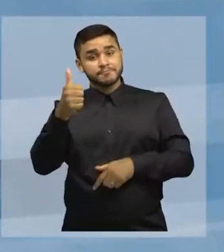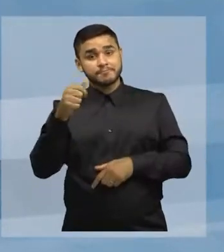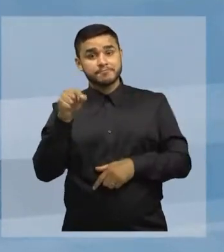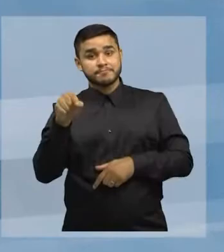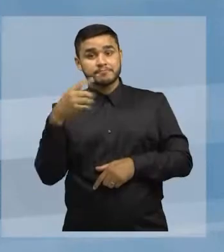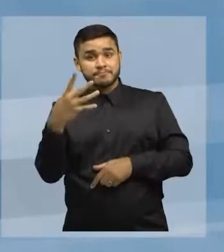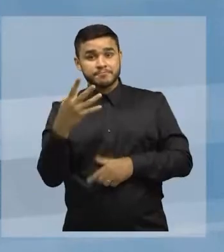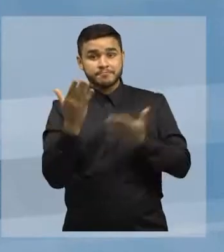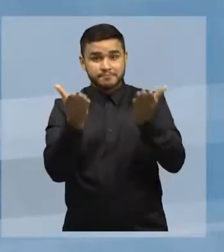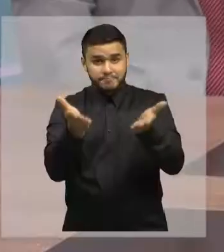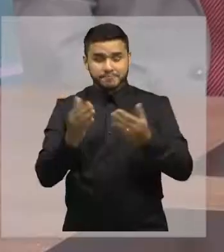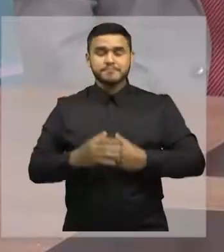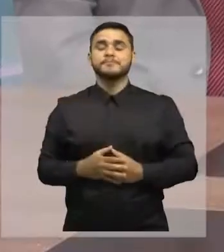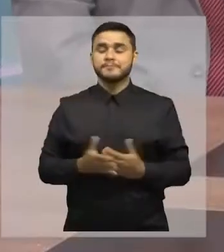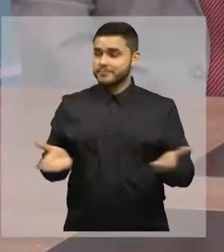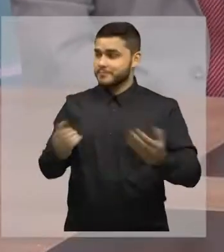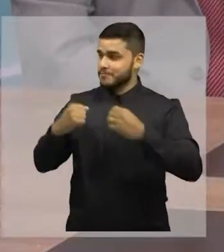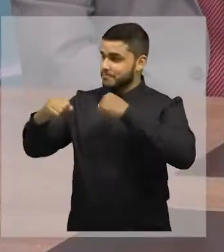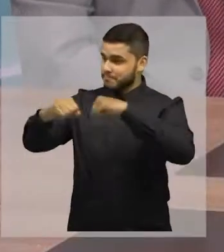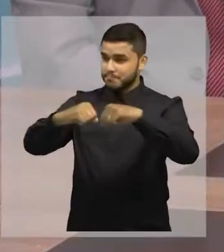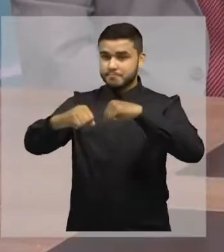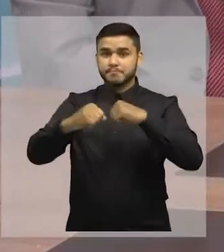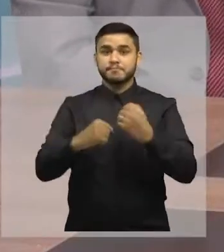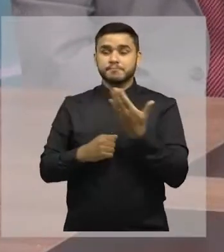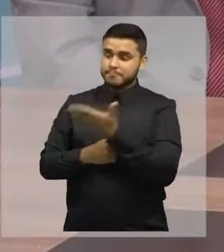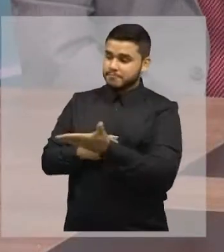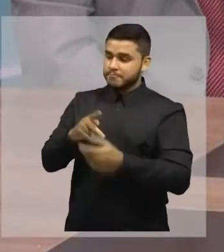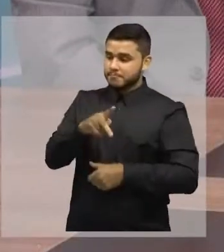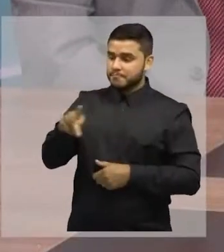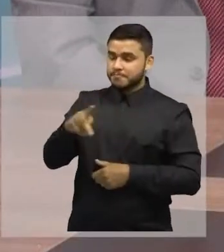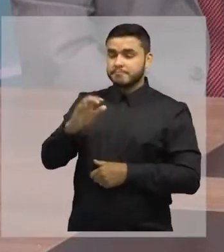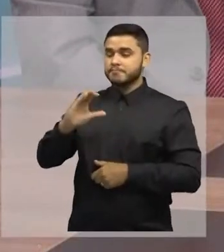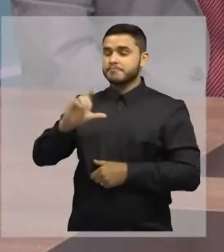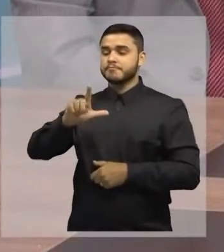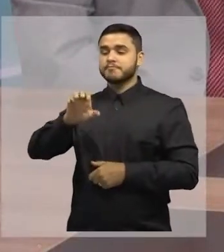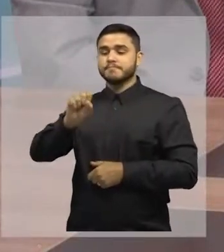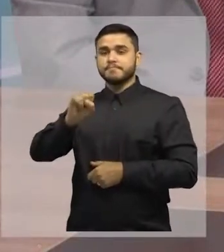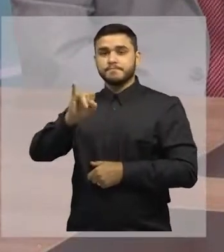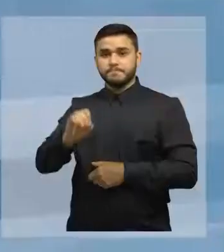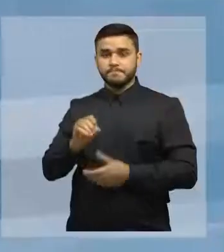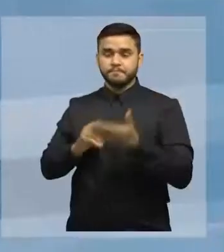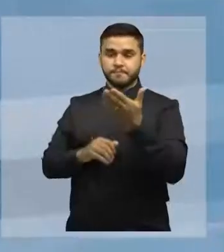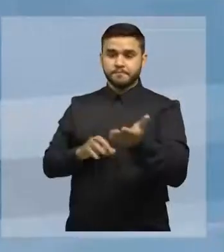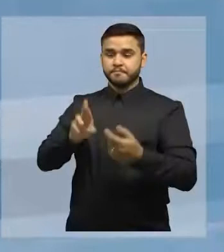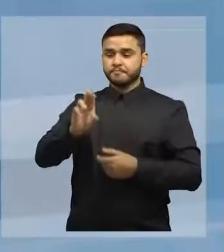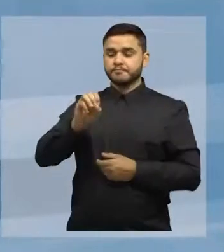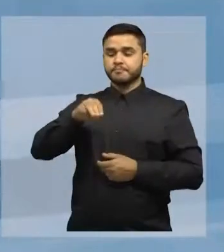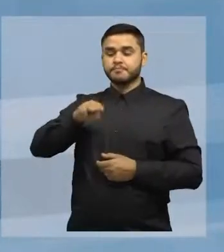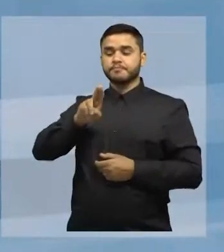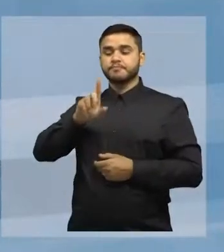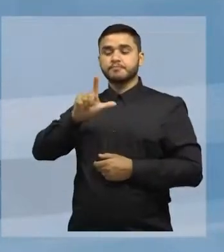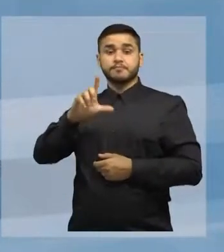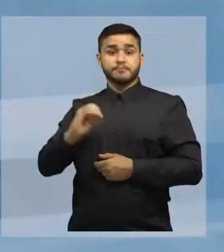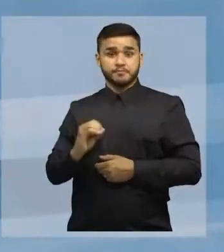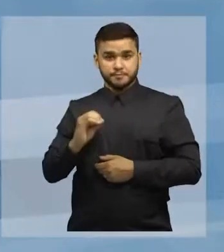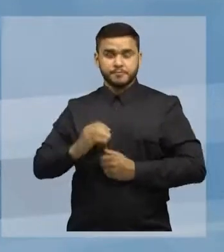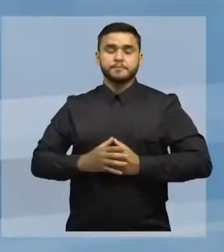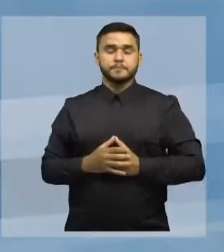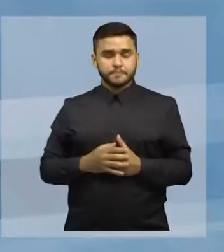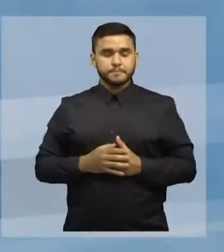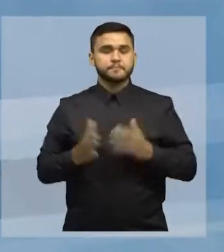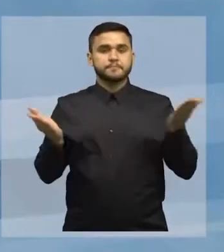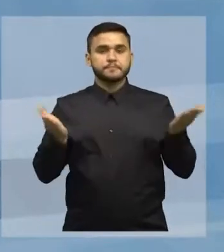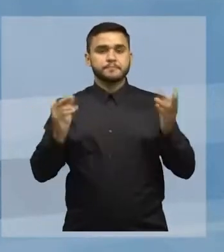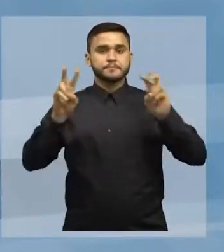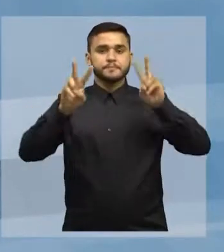as participações dos nossos debatedores, os professores Clésio Arruda e Rômulo Leitão, e vamos discutir o assunto, o tema